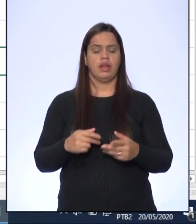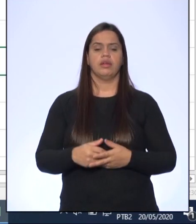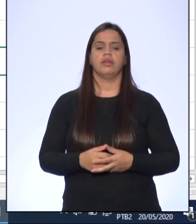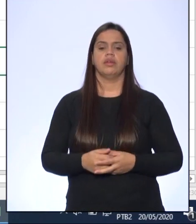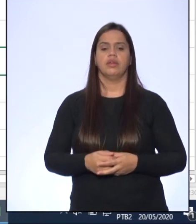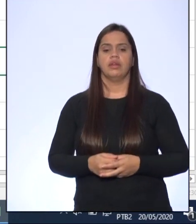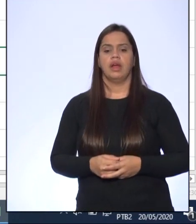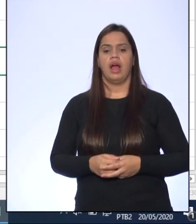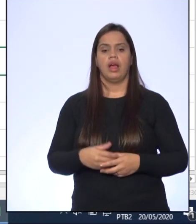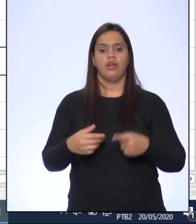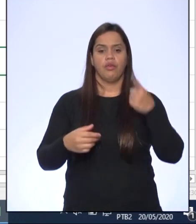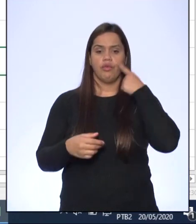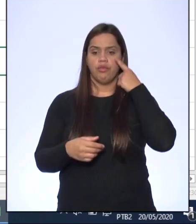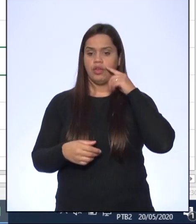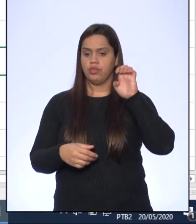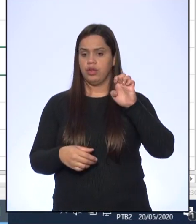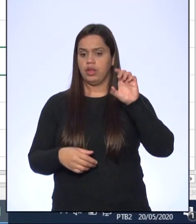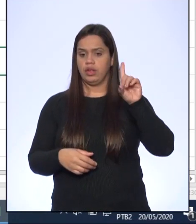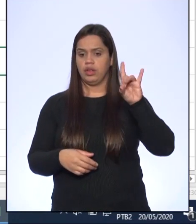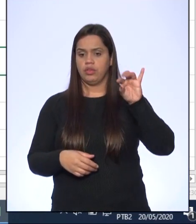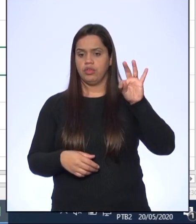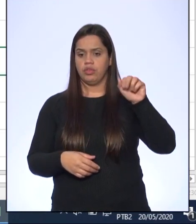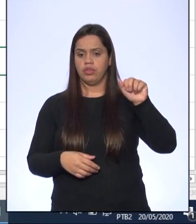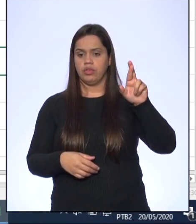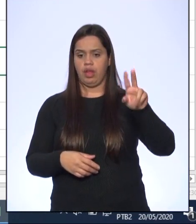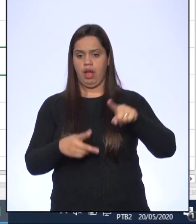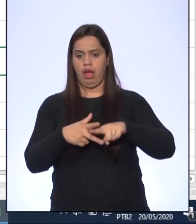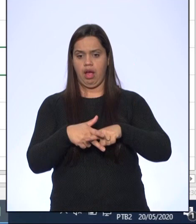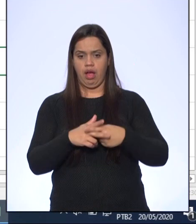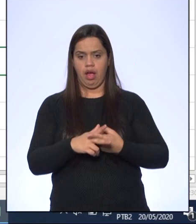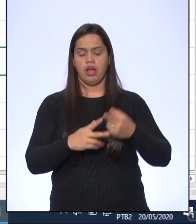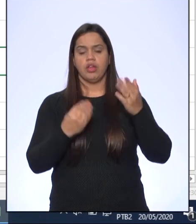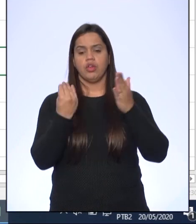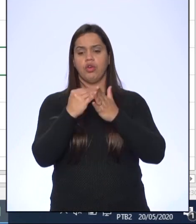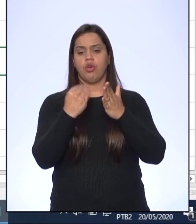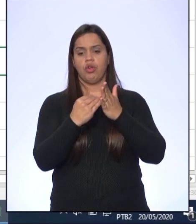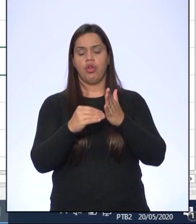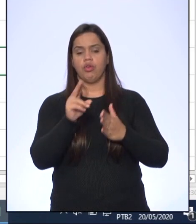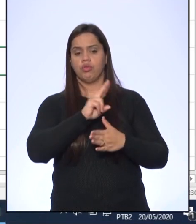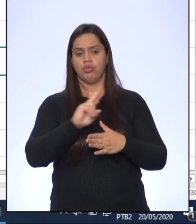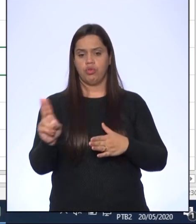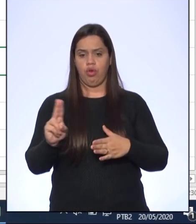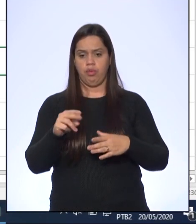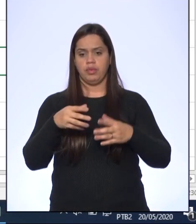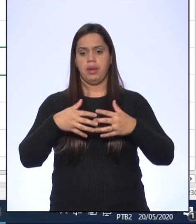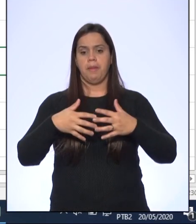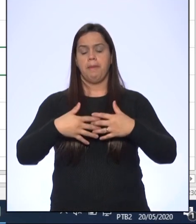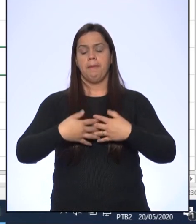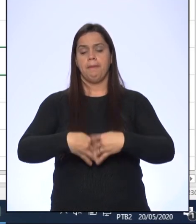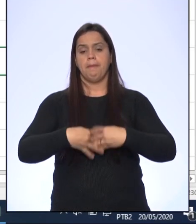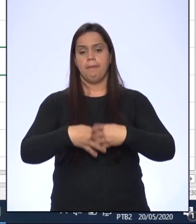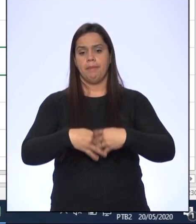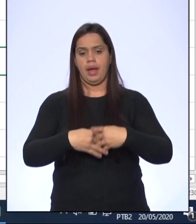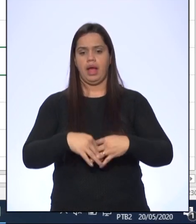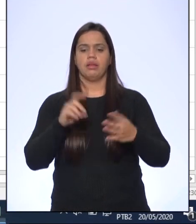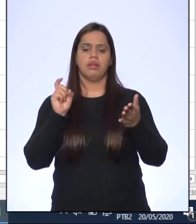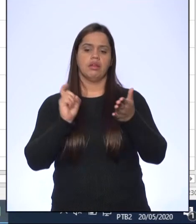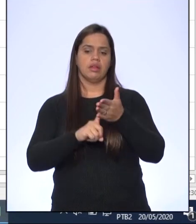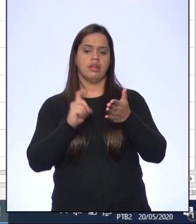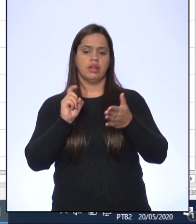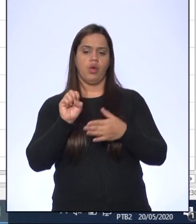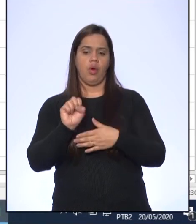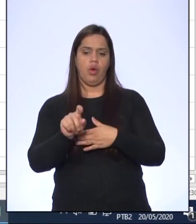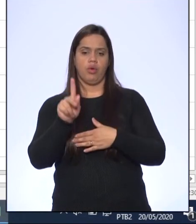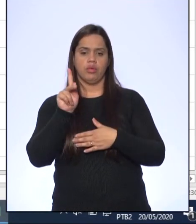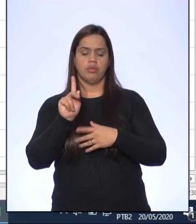no editar e coloco o nome das minhas máquinas. Coloquei o nome das minhas máquinas, dou OK. Tá vendo? Ó? Aparece,